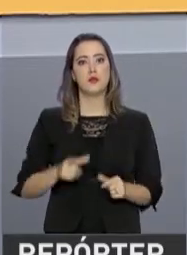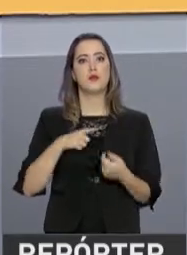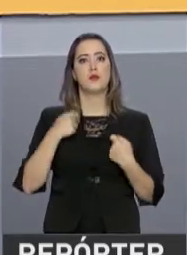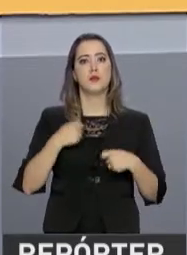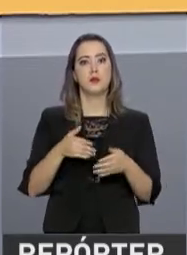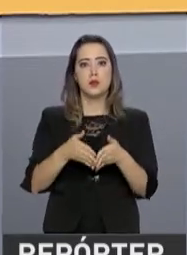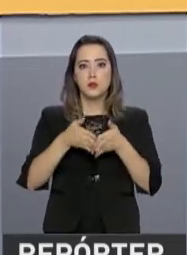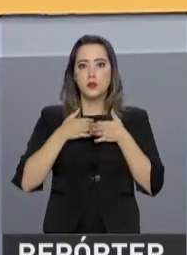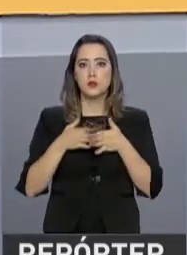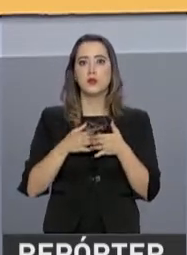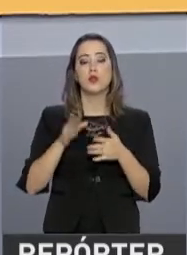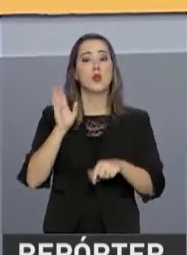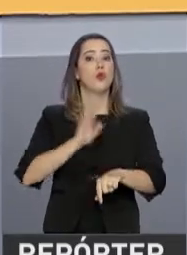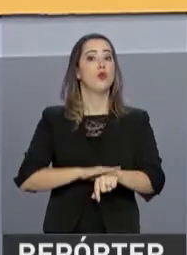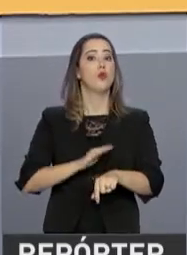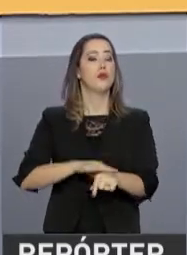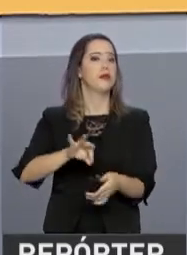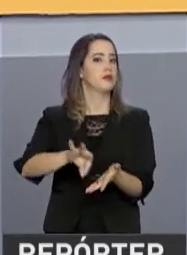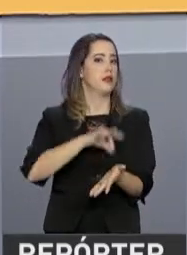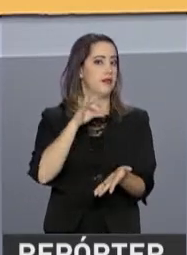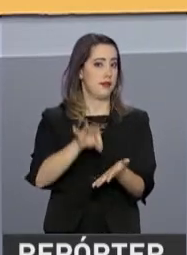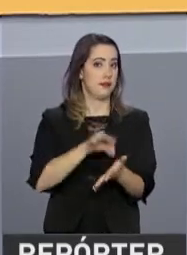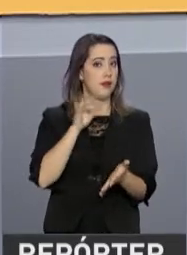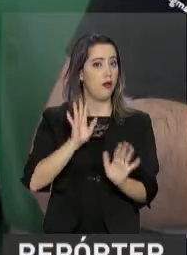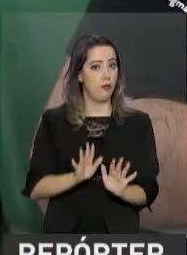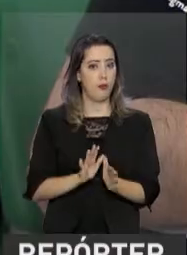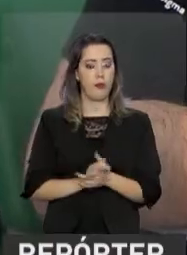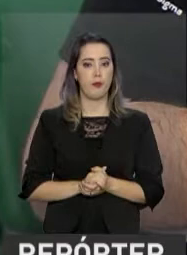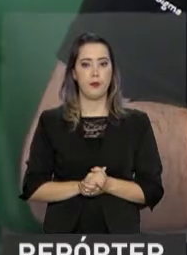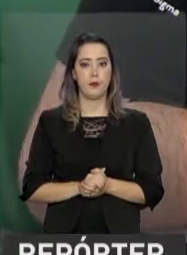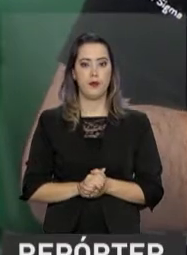devem fazer esse pedido no momento da inscrição